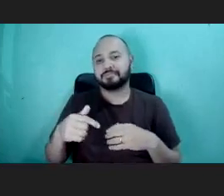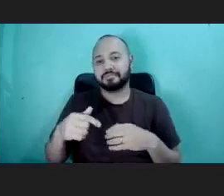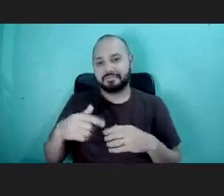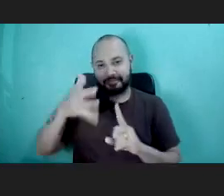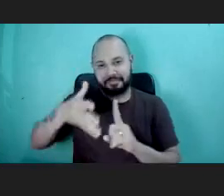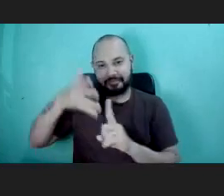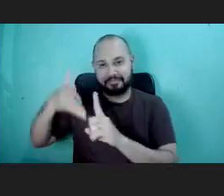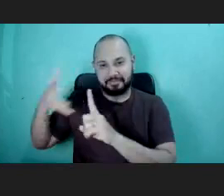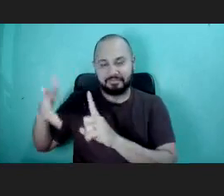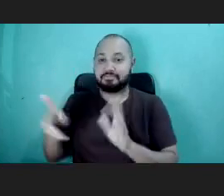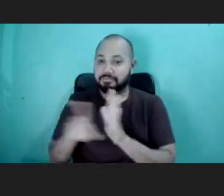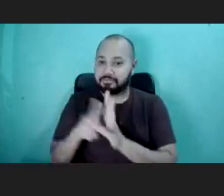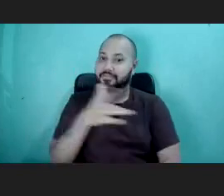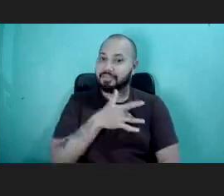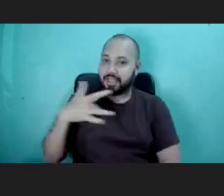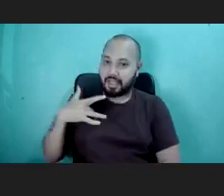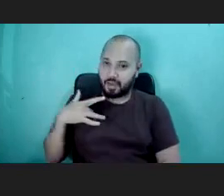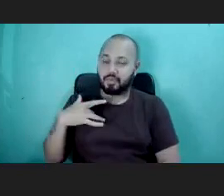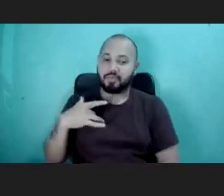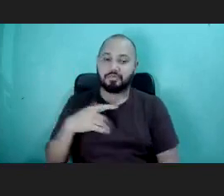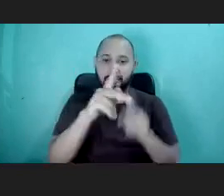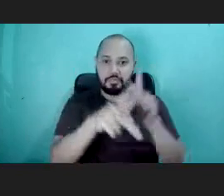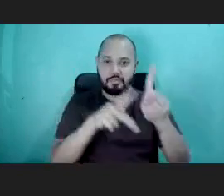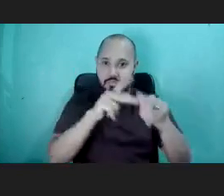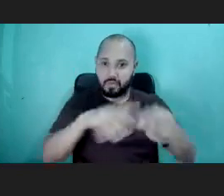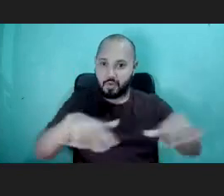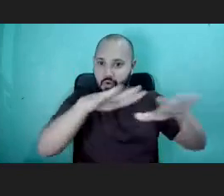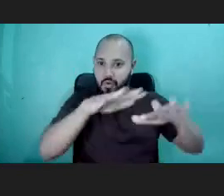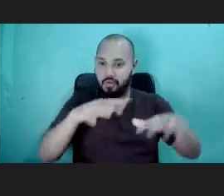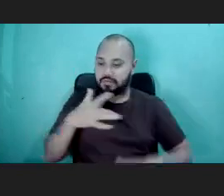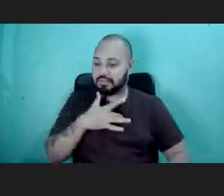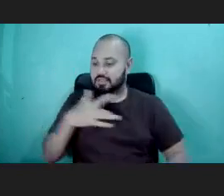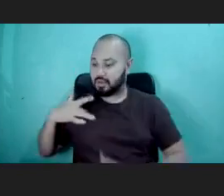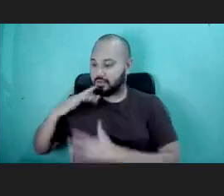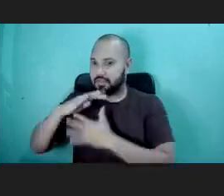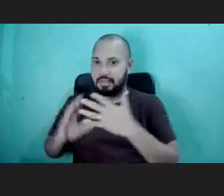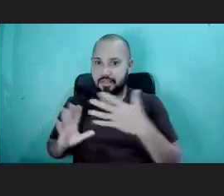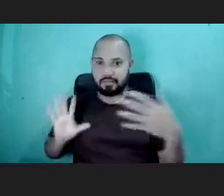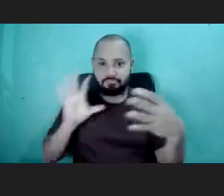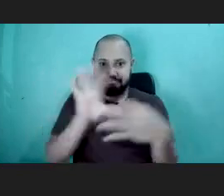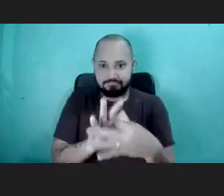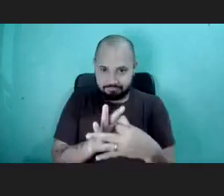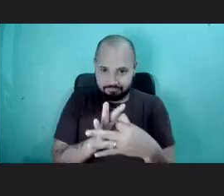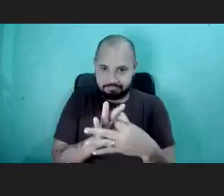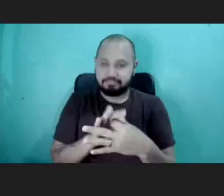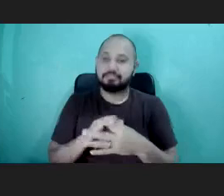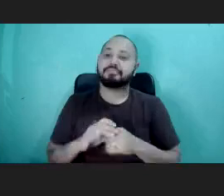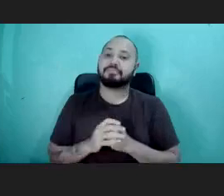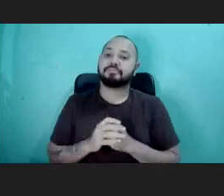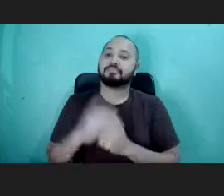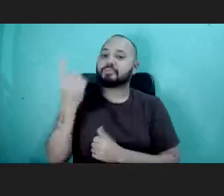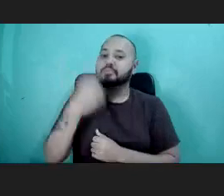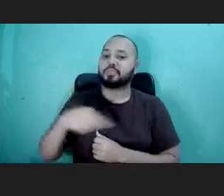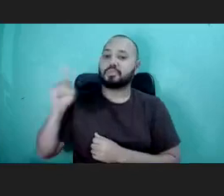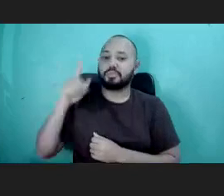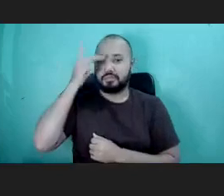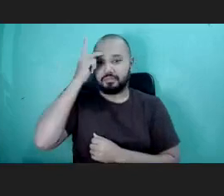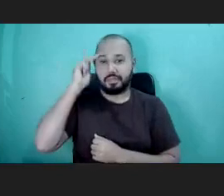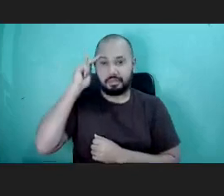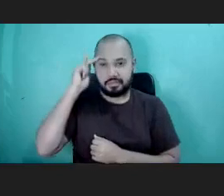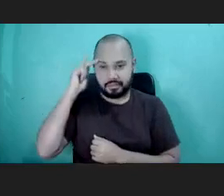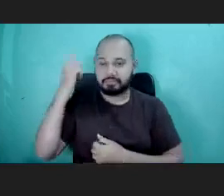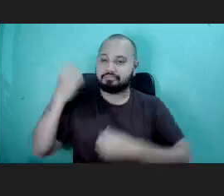formativas em saúde, né, conectando a população à saúde em Libras, com a fala da Patrícia Barreto aí nos